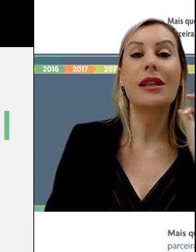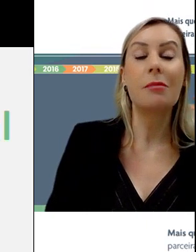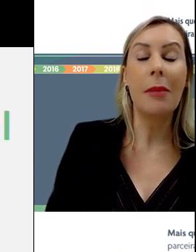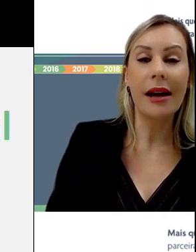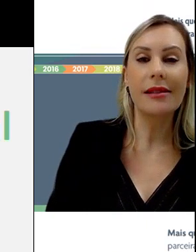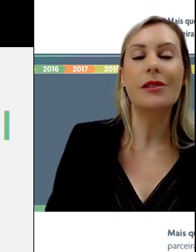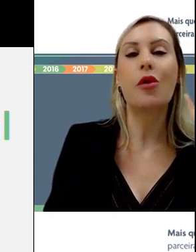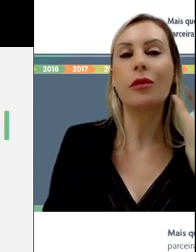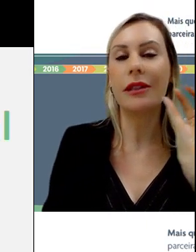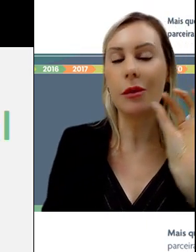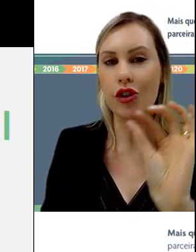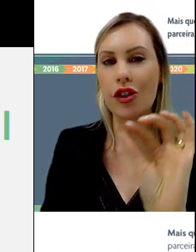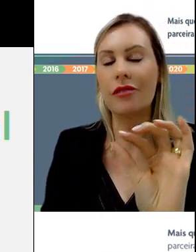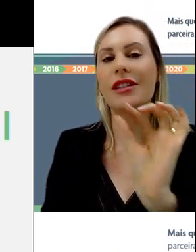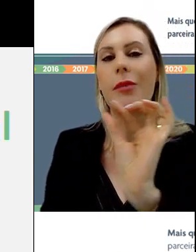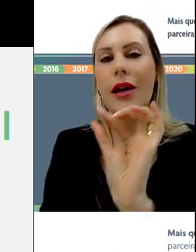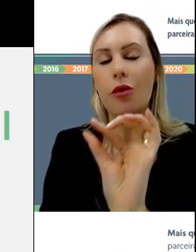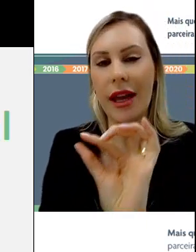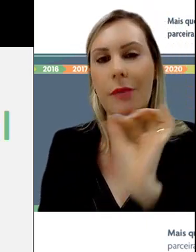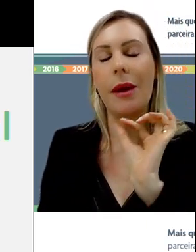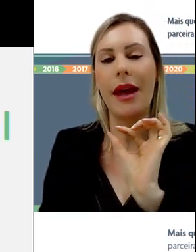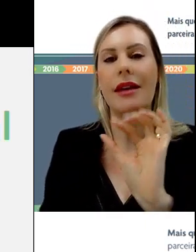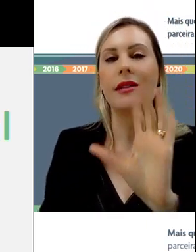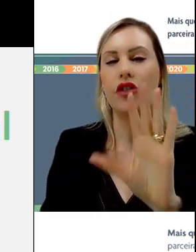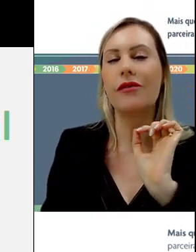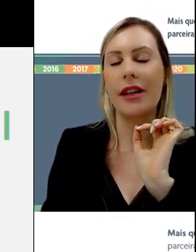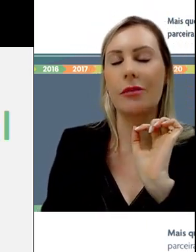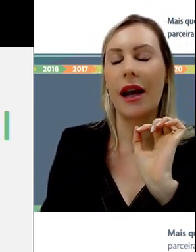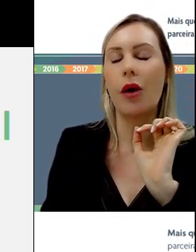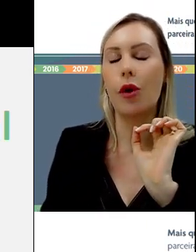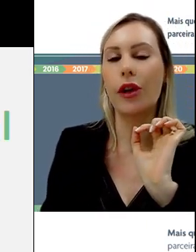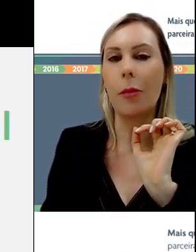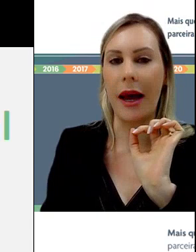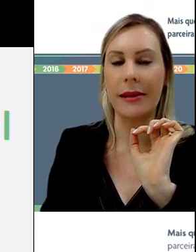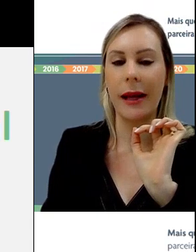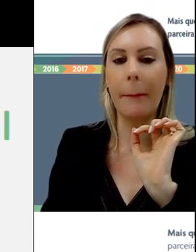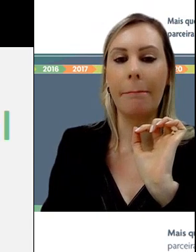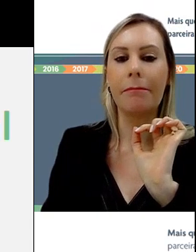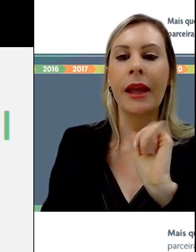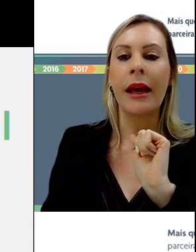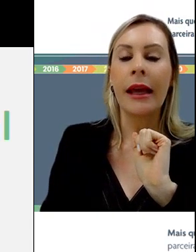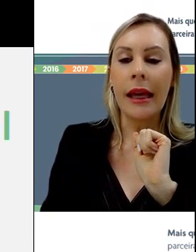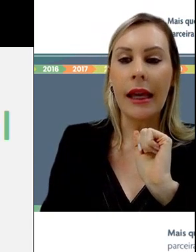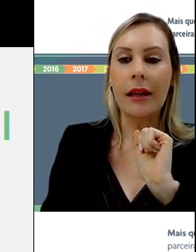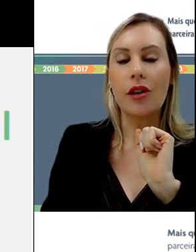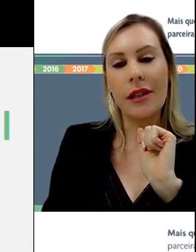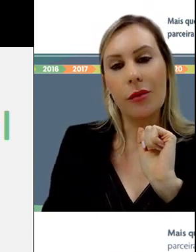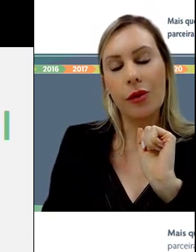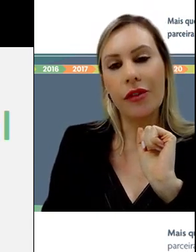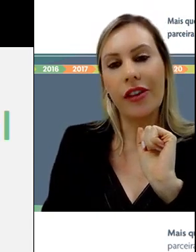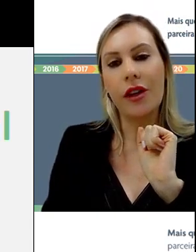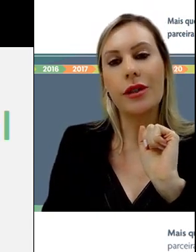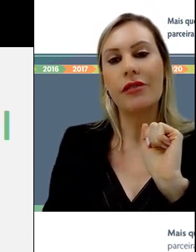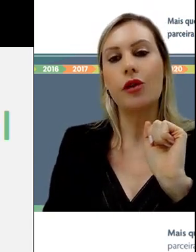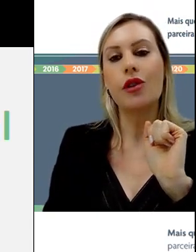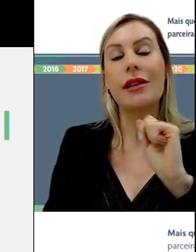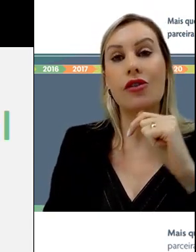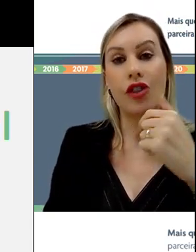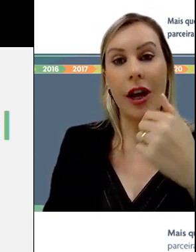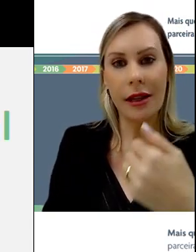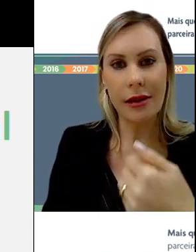remunerações, são as bases contributivas para o RPPS. A gente vai explicar um pouquinho mais, tá? E nós temos, por fim,